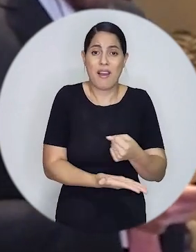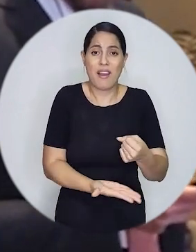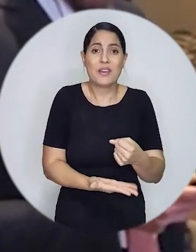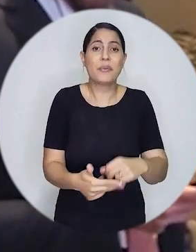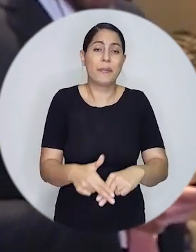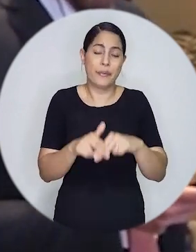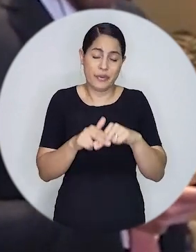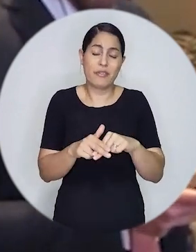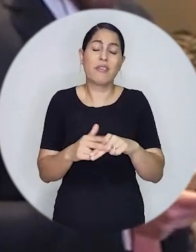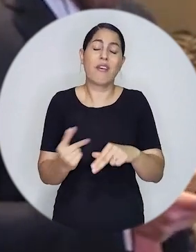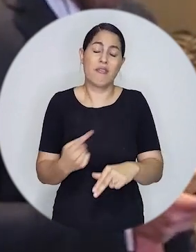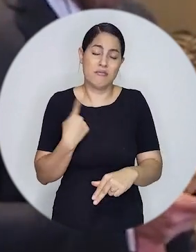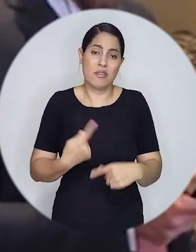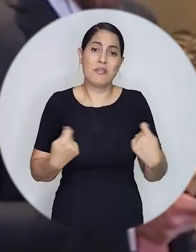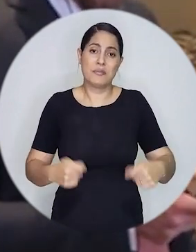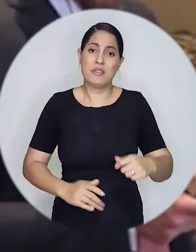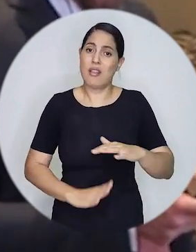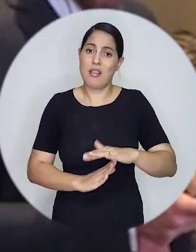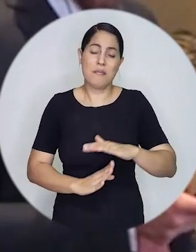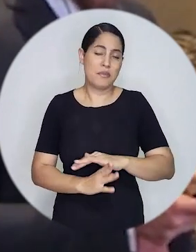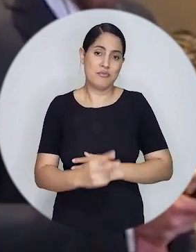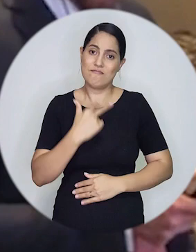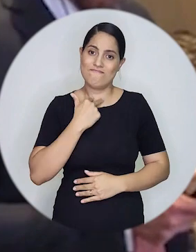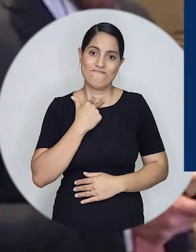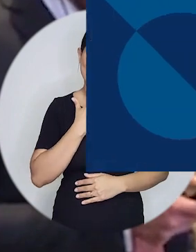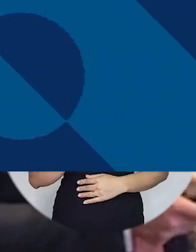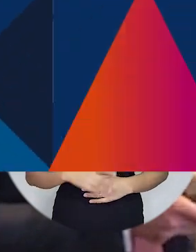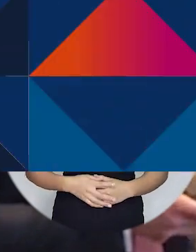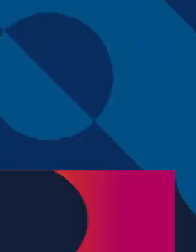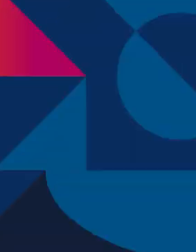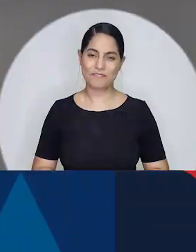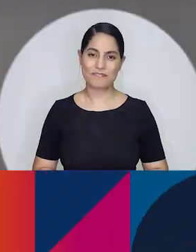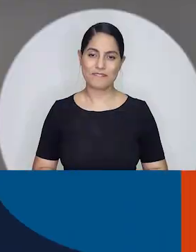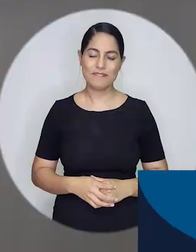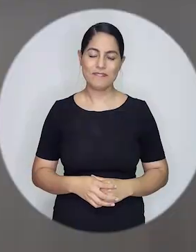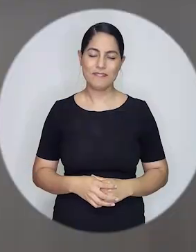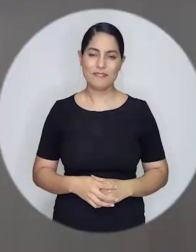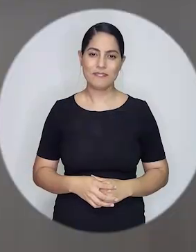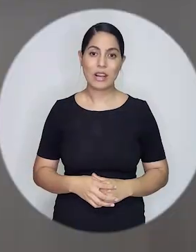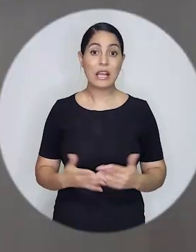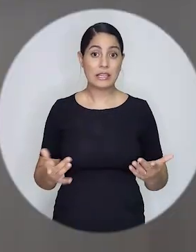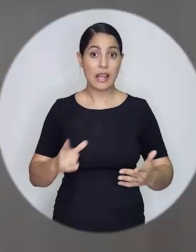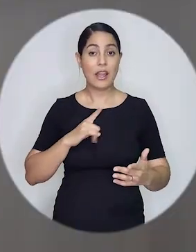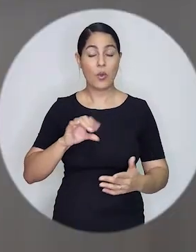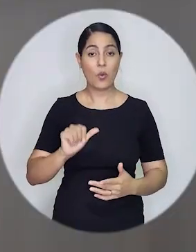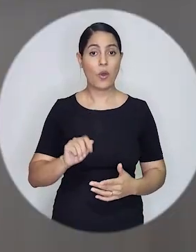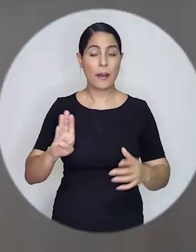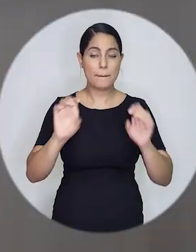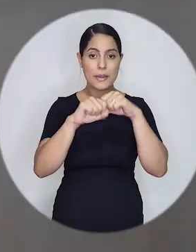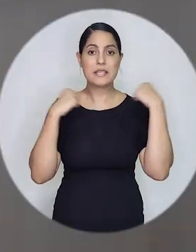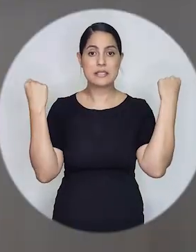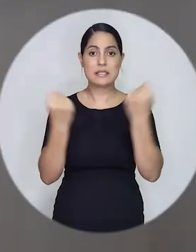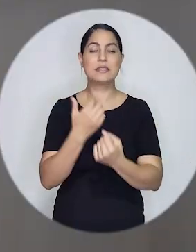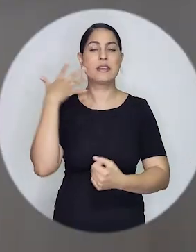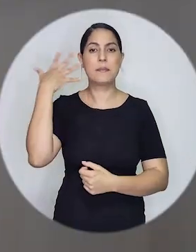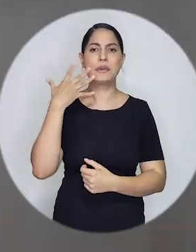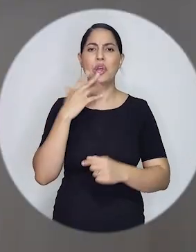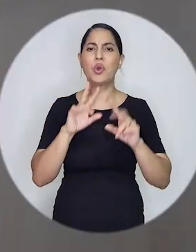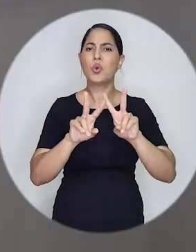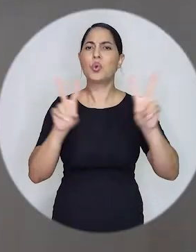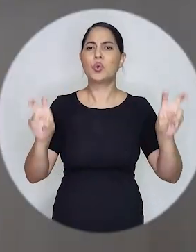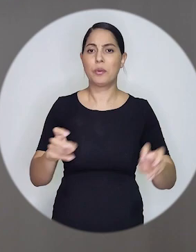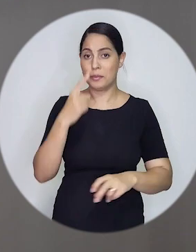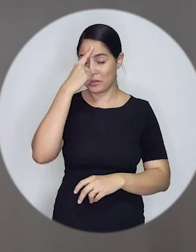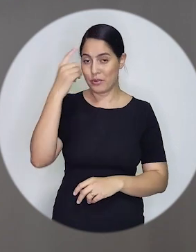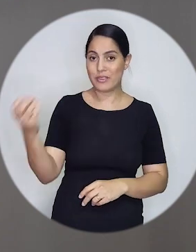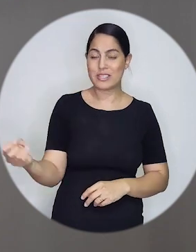para que ele possa exercer essa representação sem qualquer limite. A OAB Nacional realizou o Simpósio Internacional